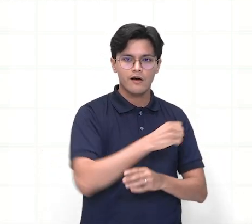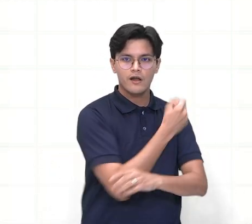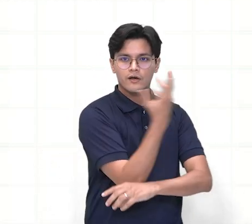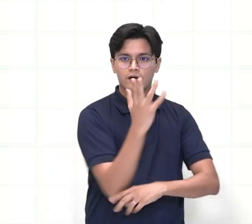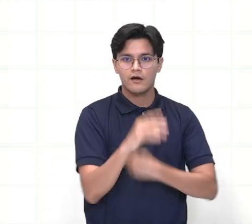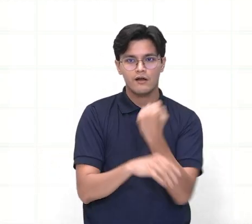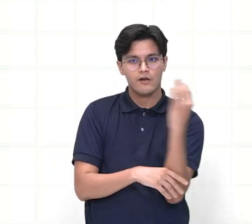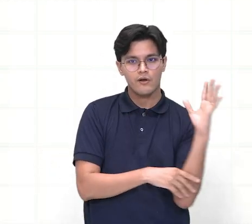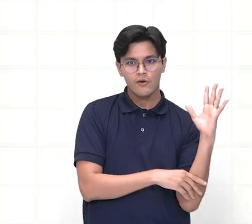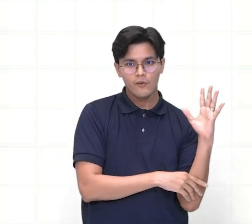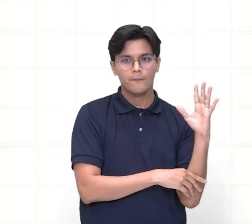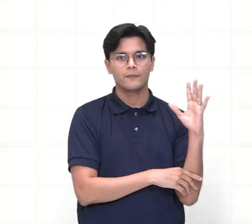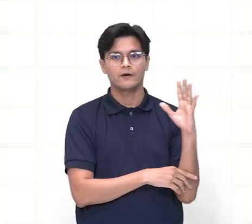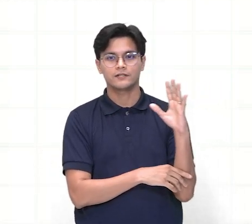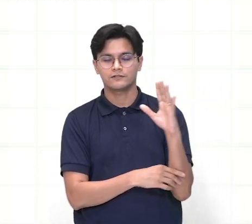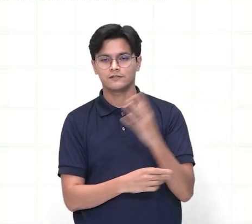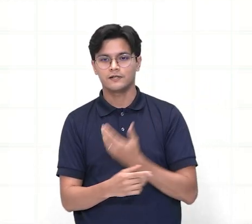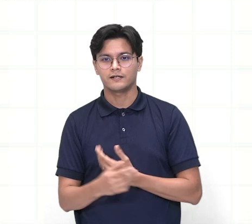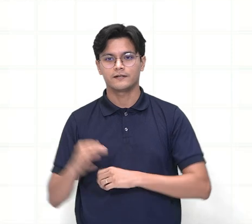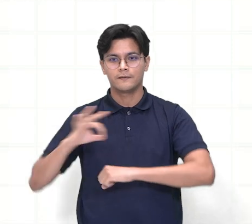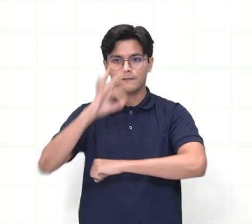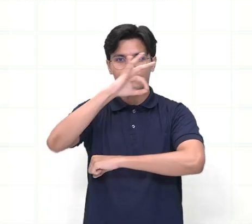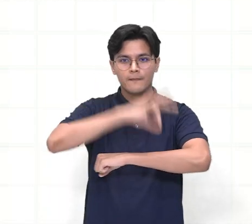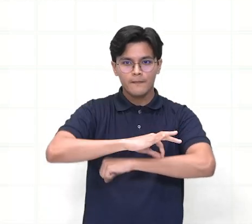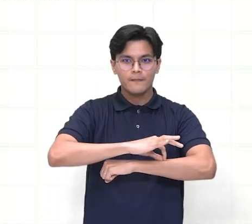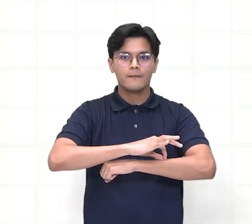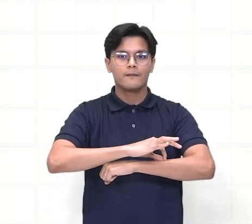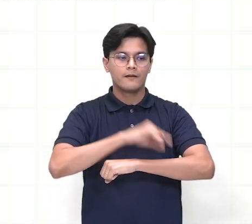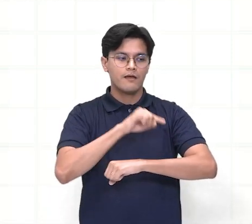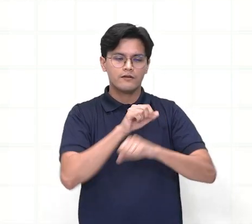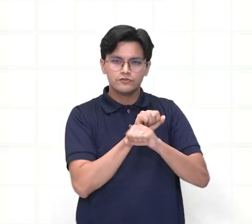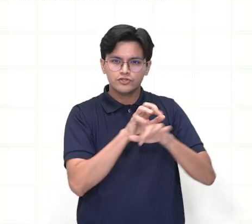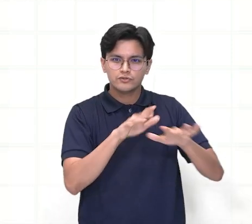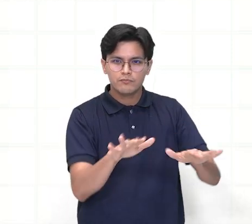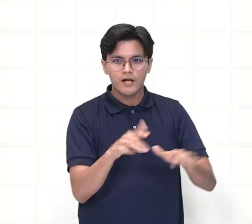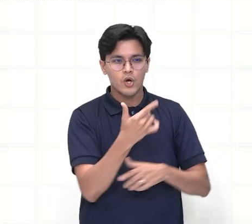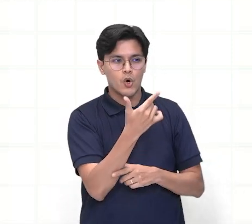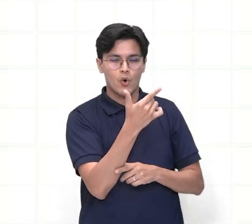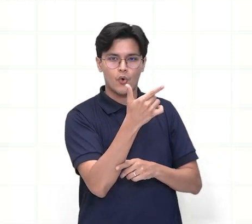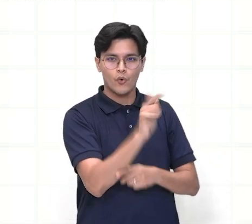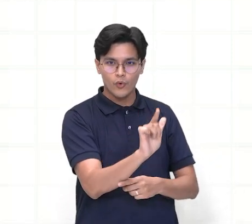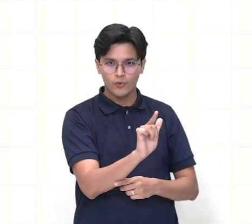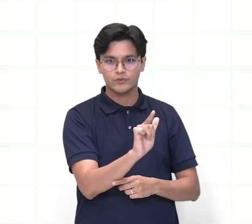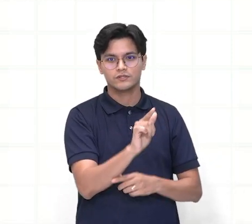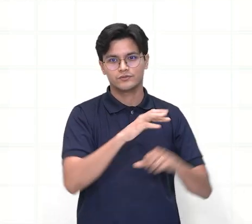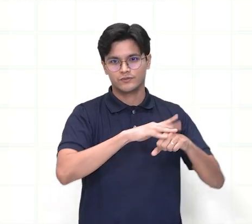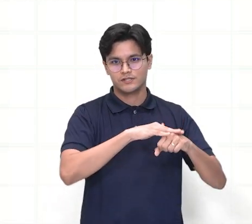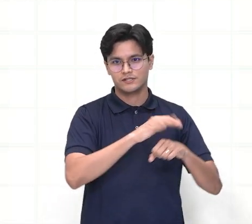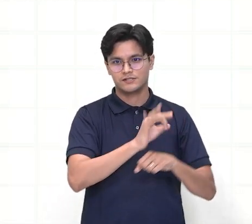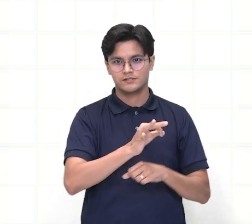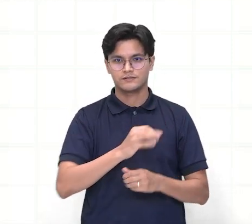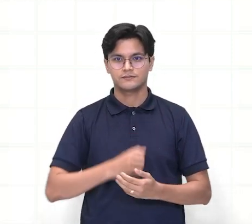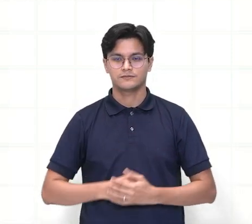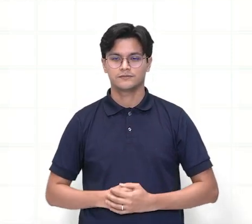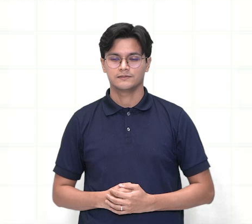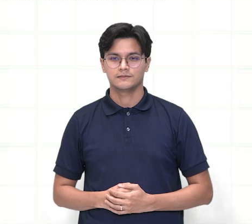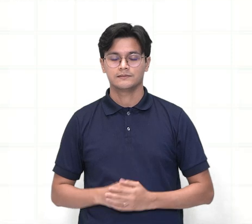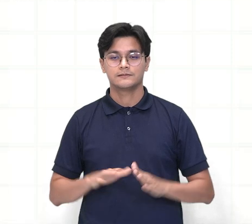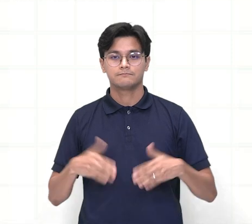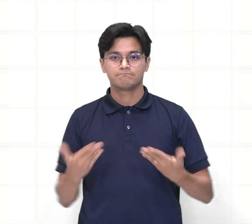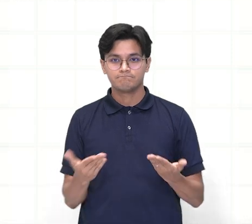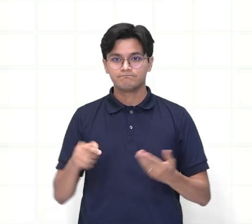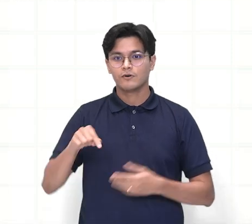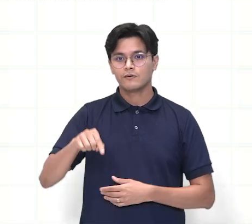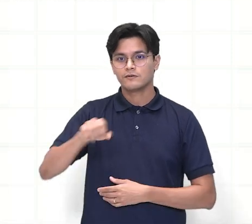mosquito. Então, por isso que dentro da nossa região, o